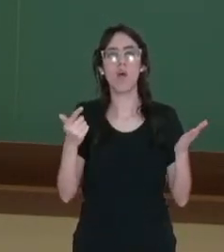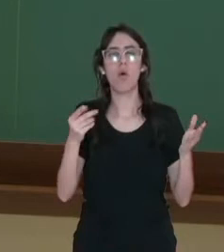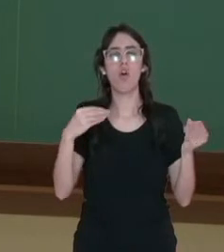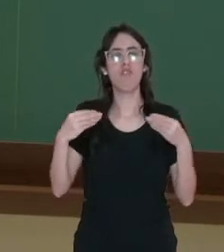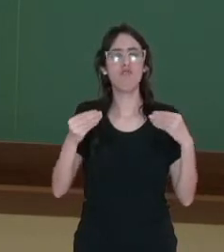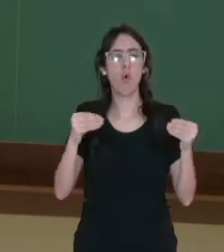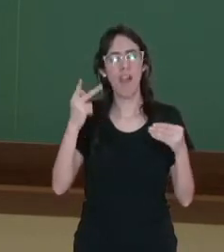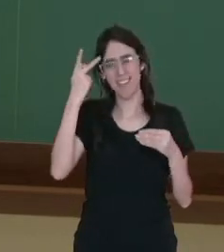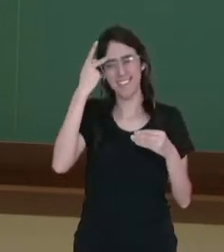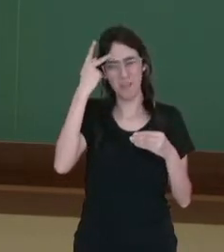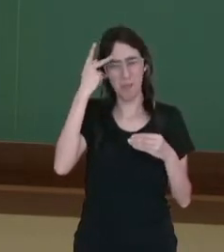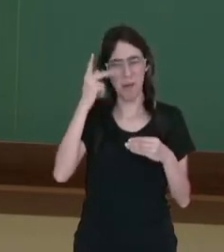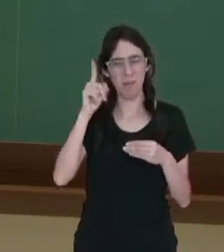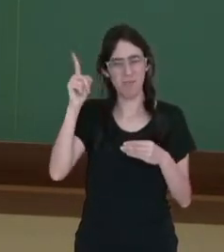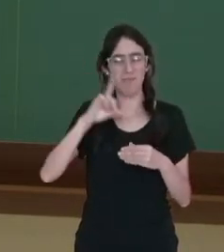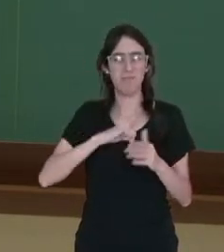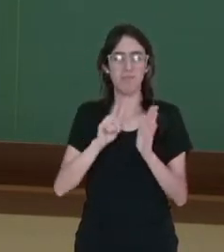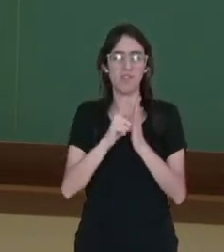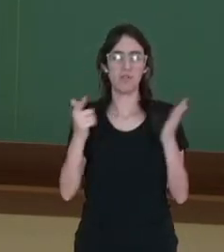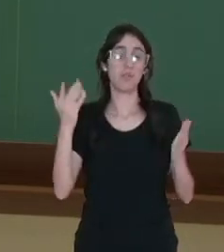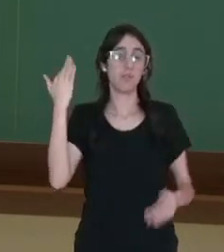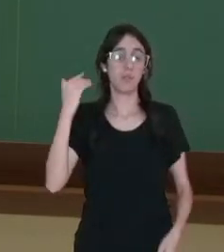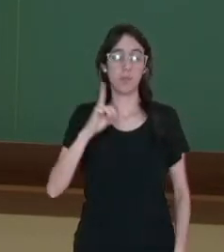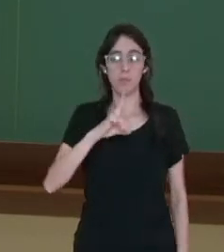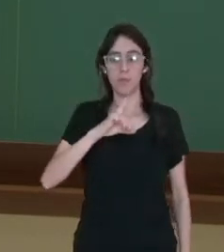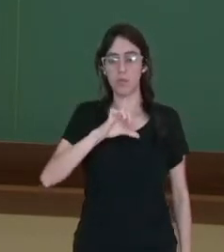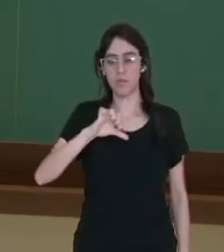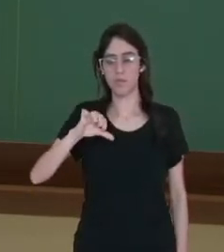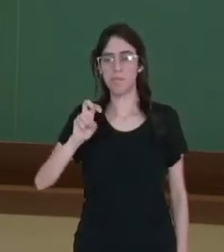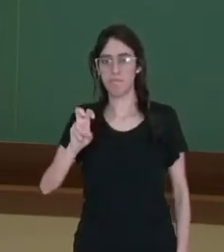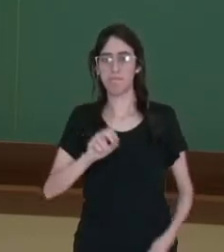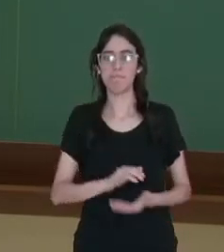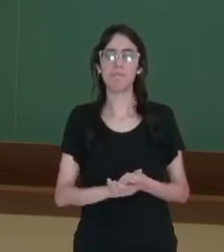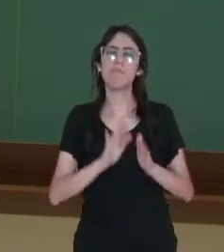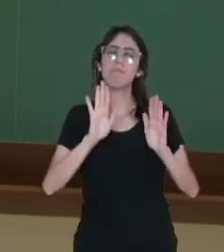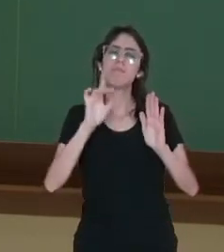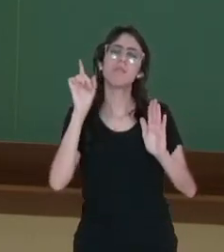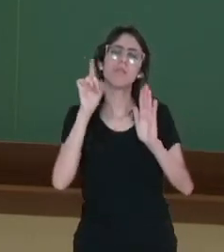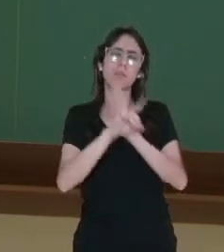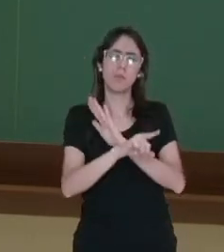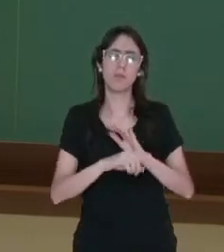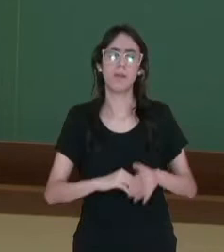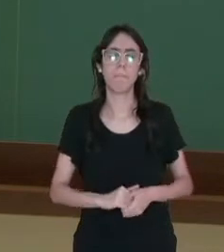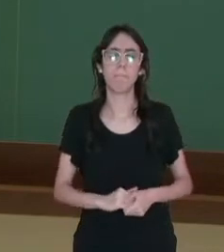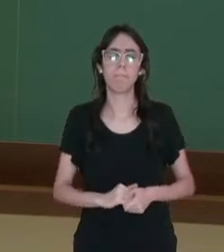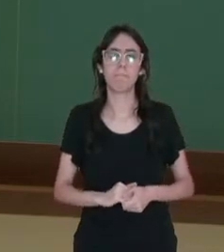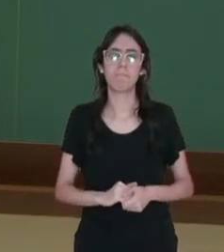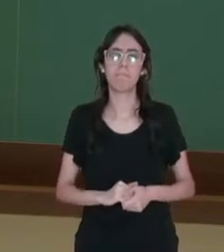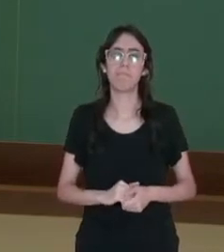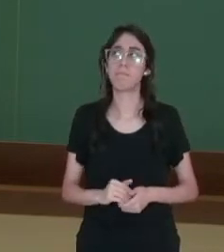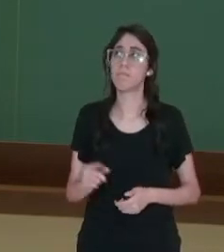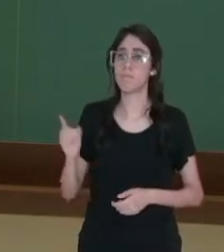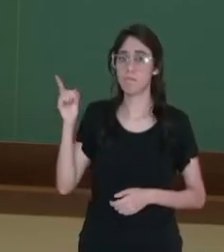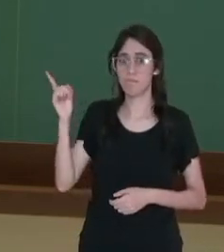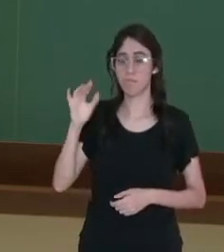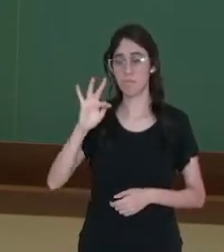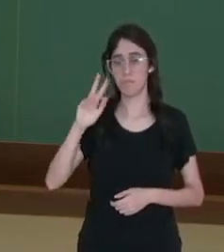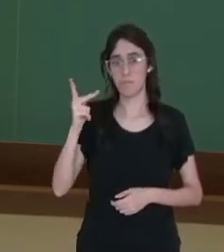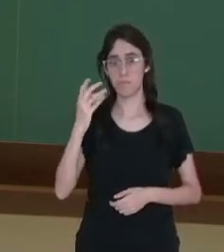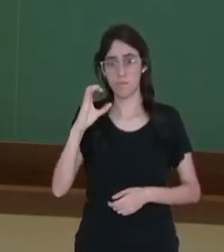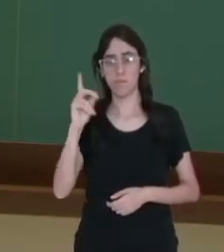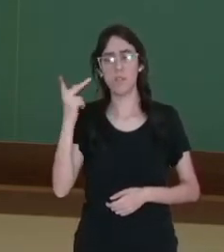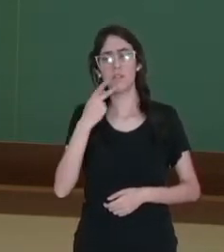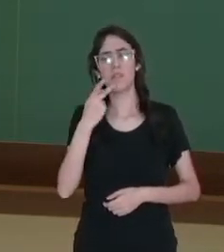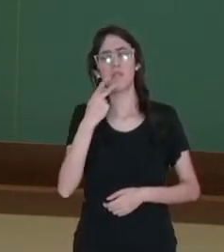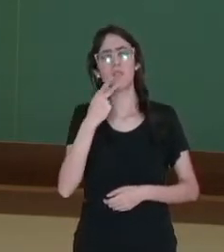em fevereiro de 1995. Pergunta para você: em relação a qual princípio da política